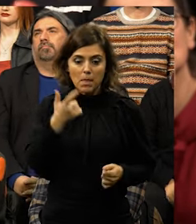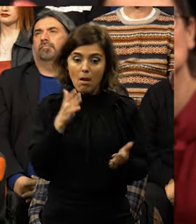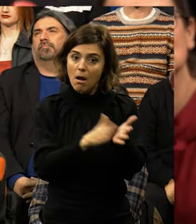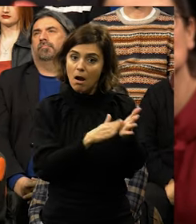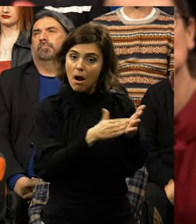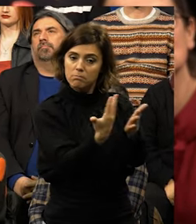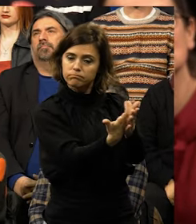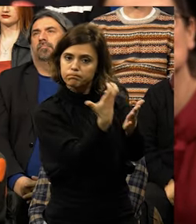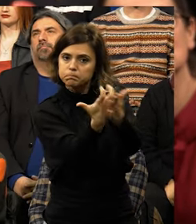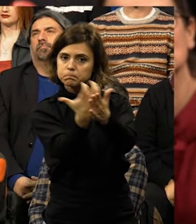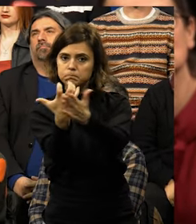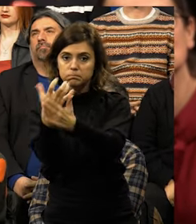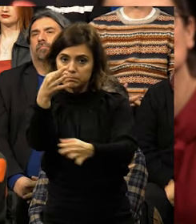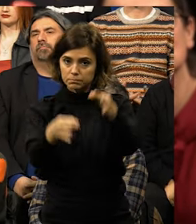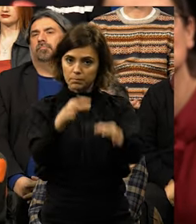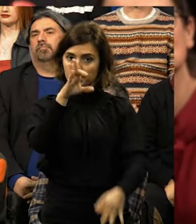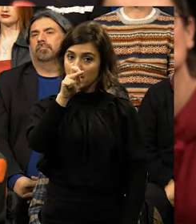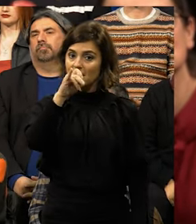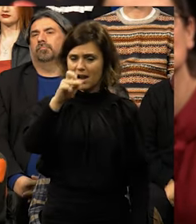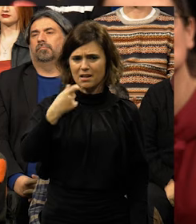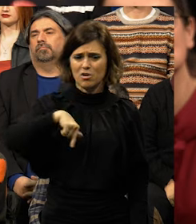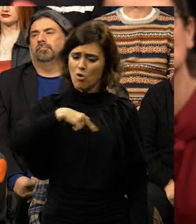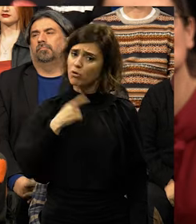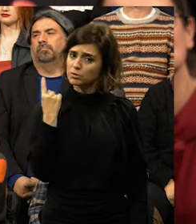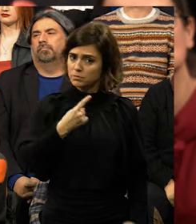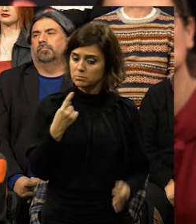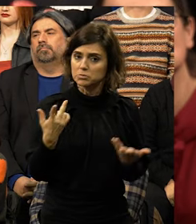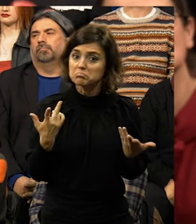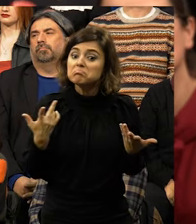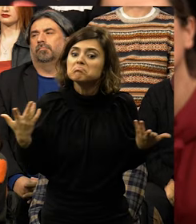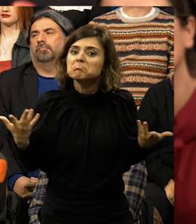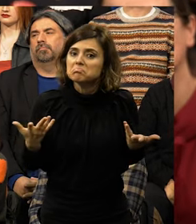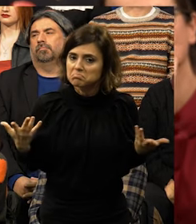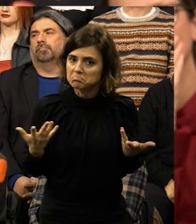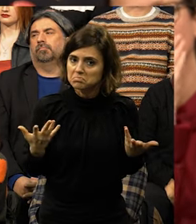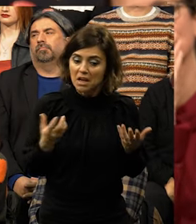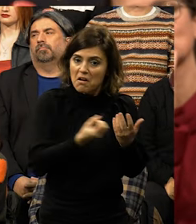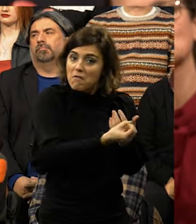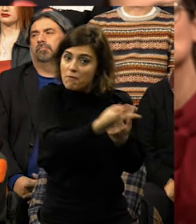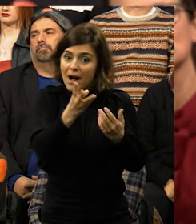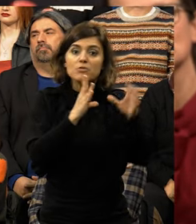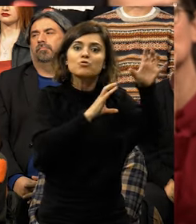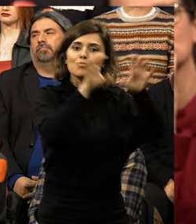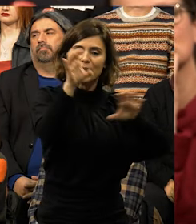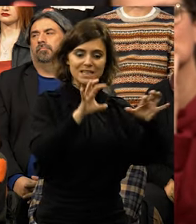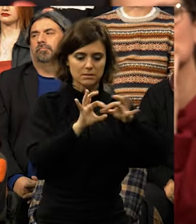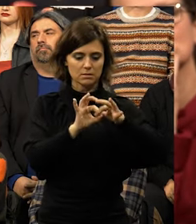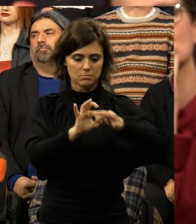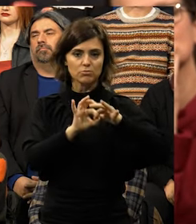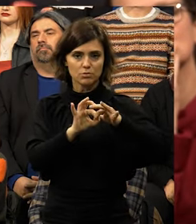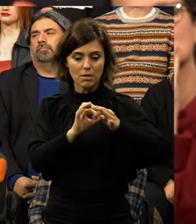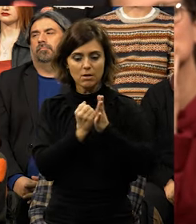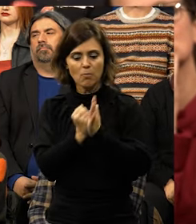tribunal de Aia só poderíamos esperar que os vários países estivessem associado à ação da África do Sul